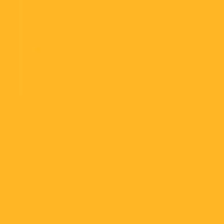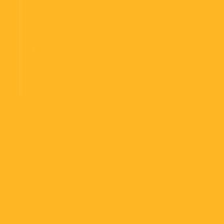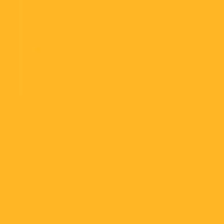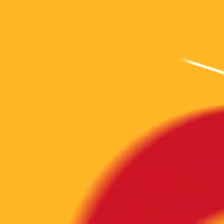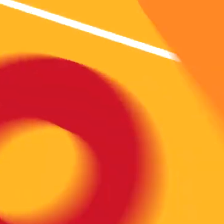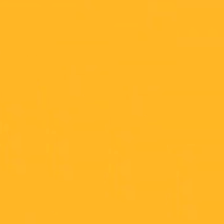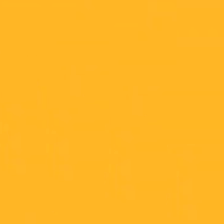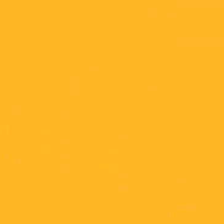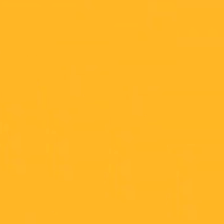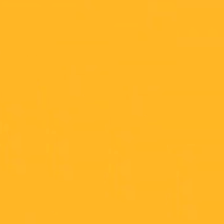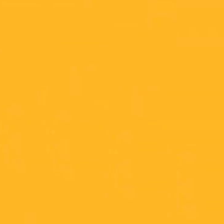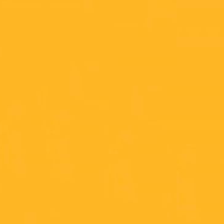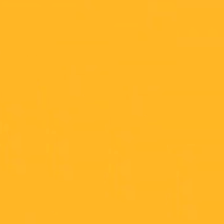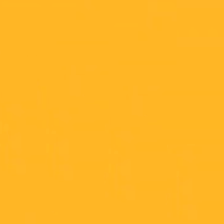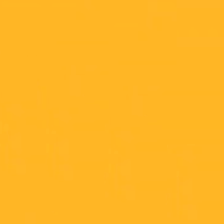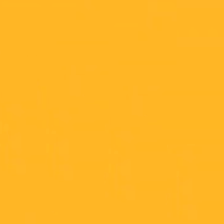vê!